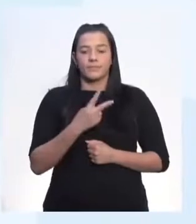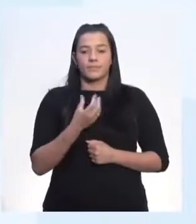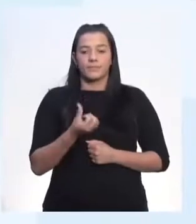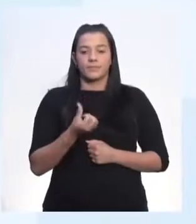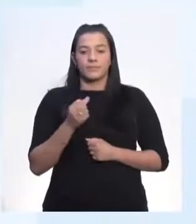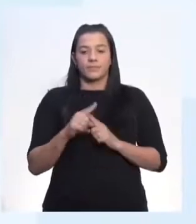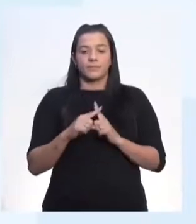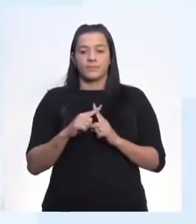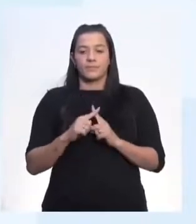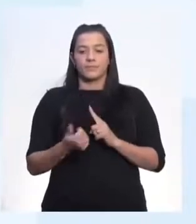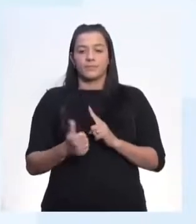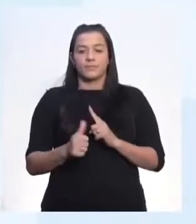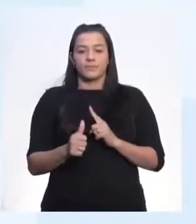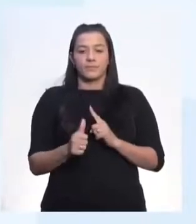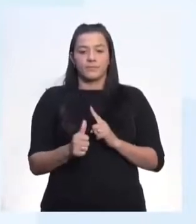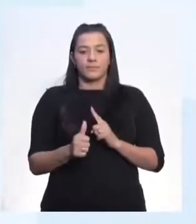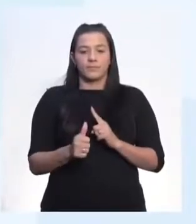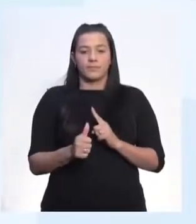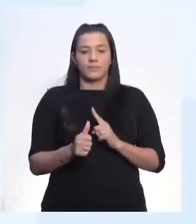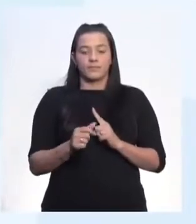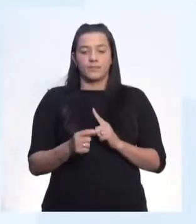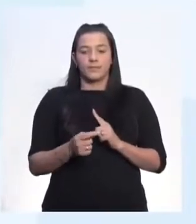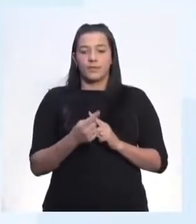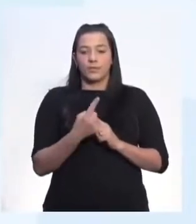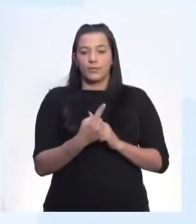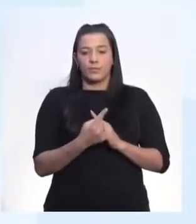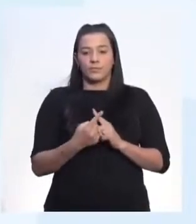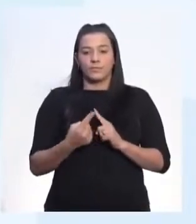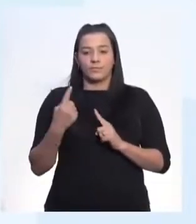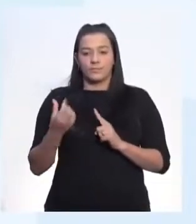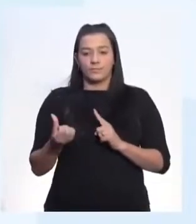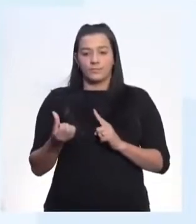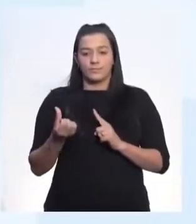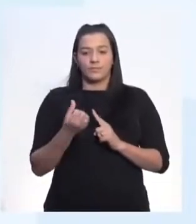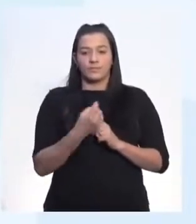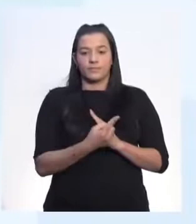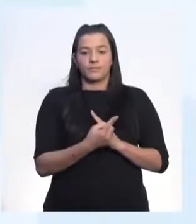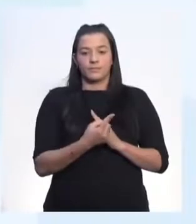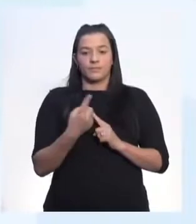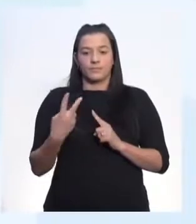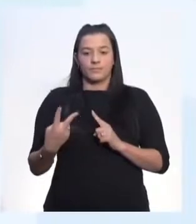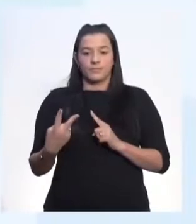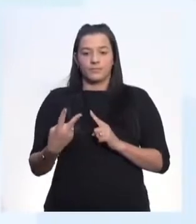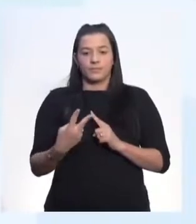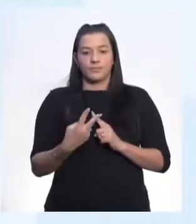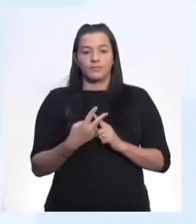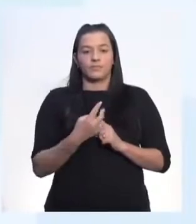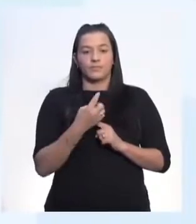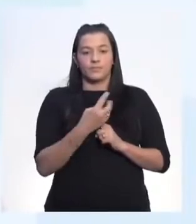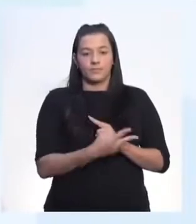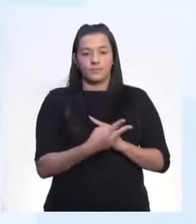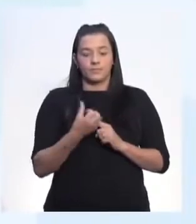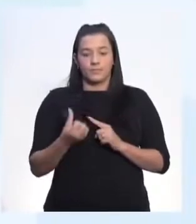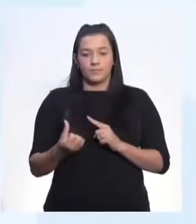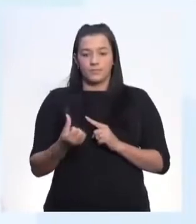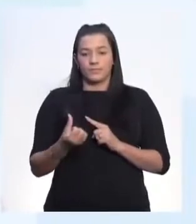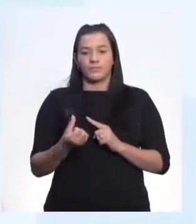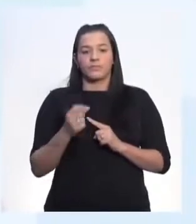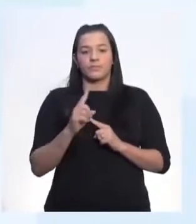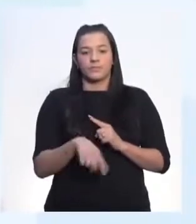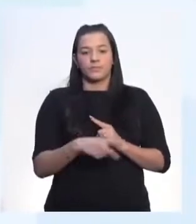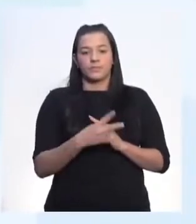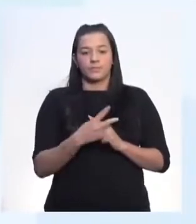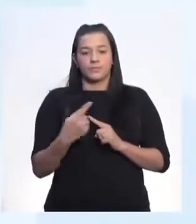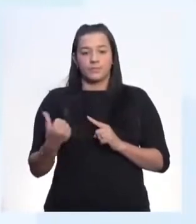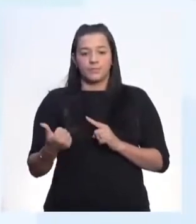26 vezes 11. 1 vezes 6, 6. 1 vezes 2, 2. 1 vezes 6, 6. 1